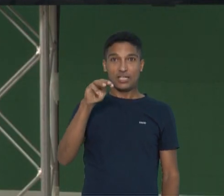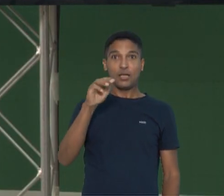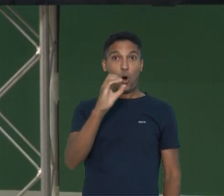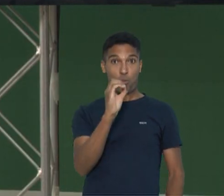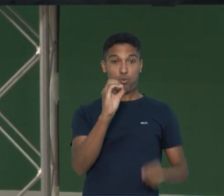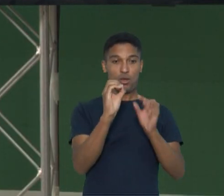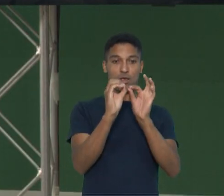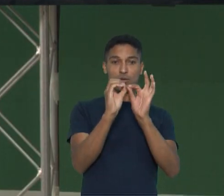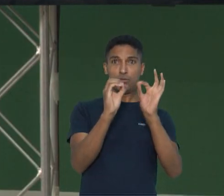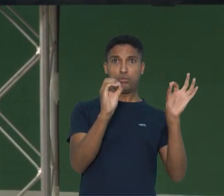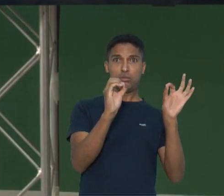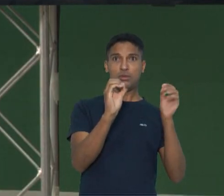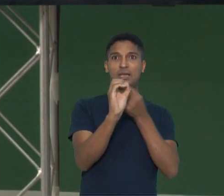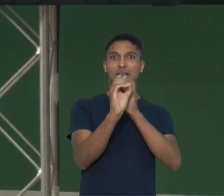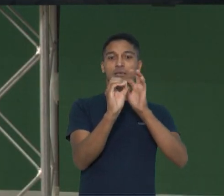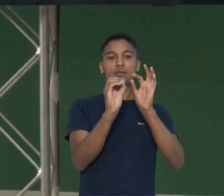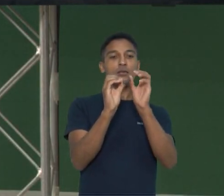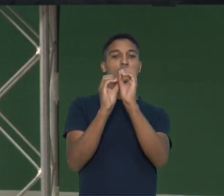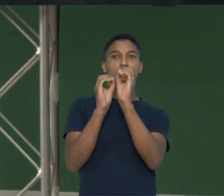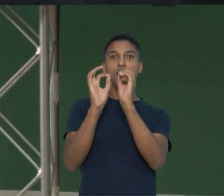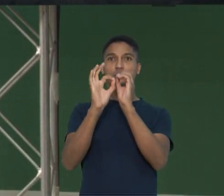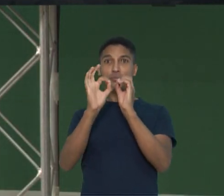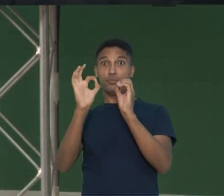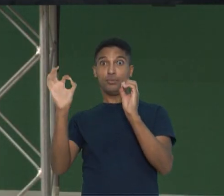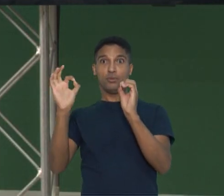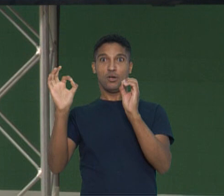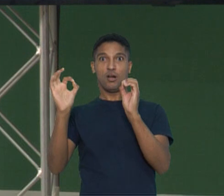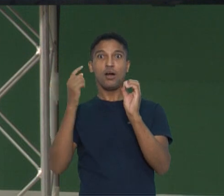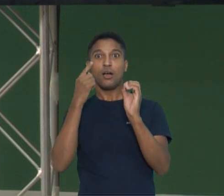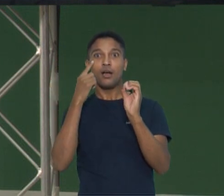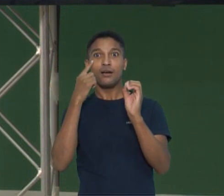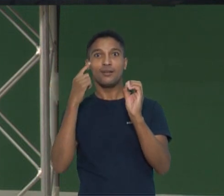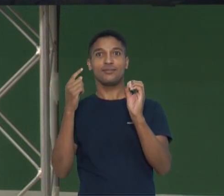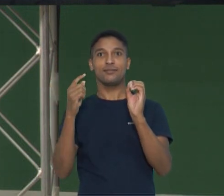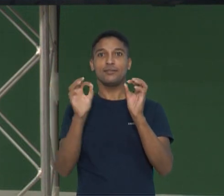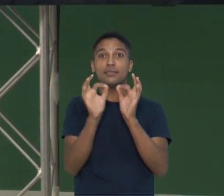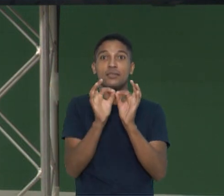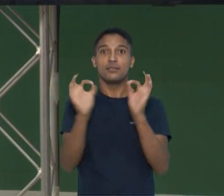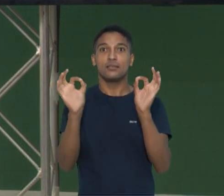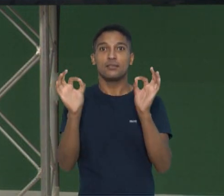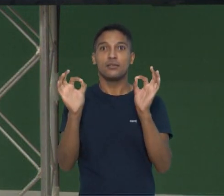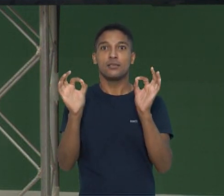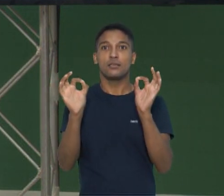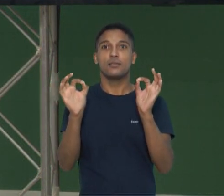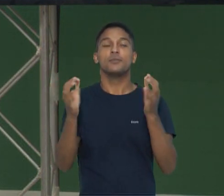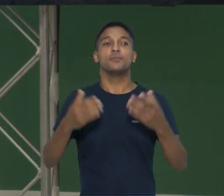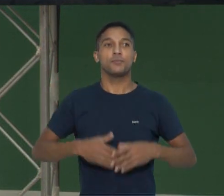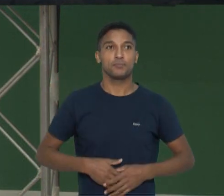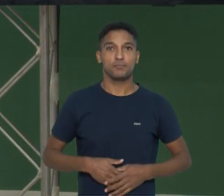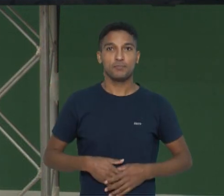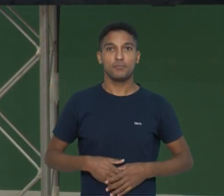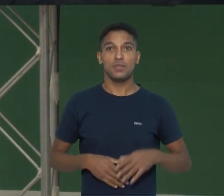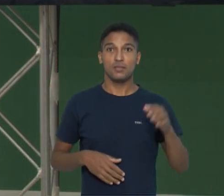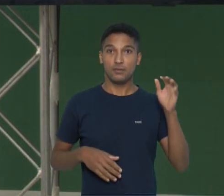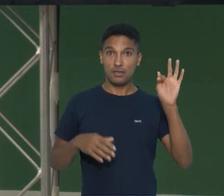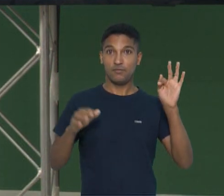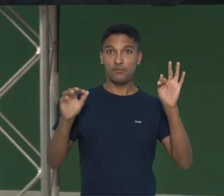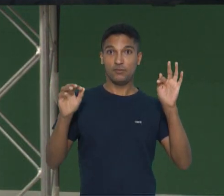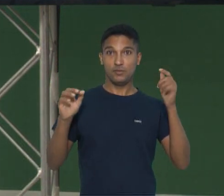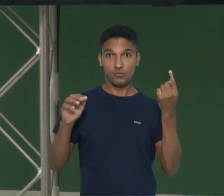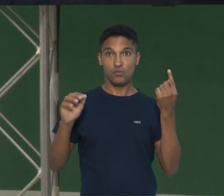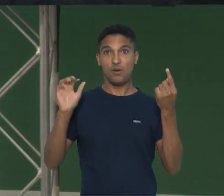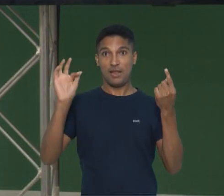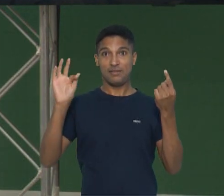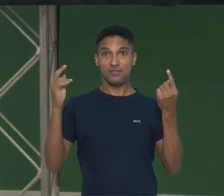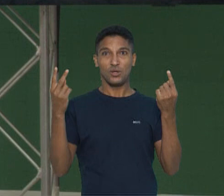da hipérbole até o extremo do eixo imaginário. Então, aqui nessa imagem fica visual